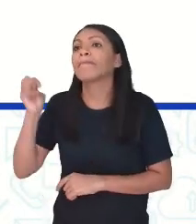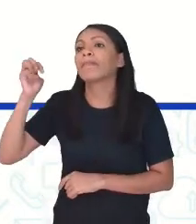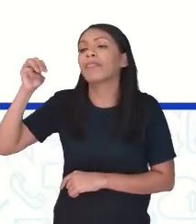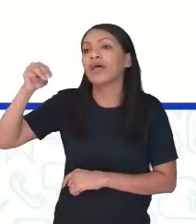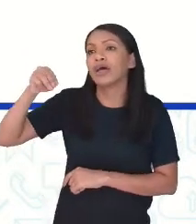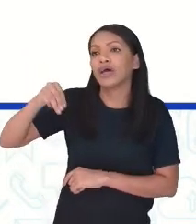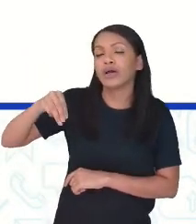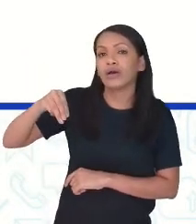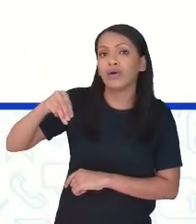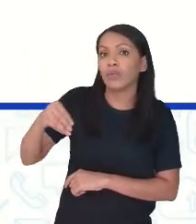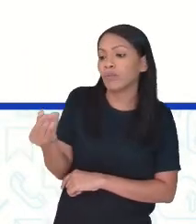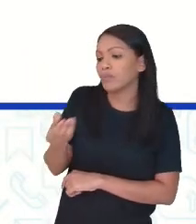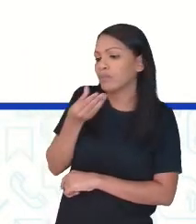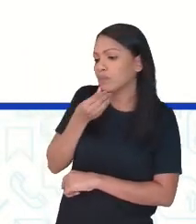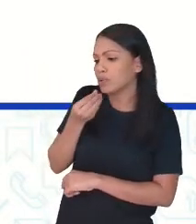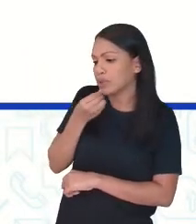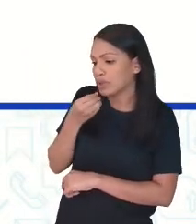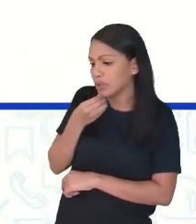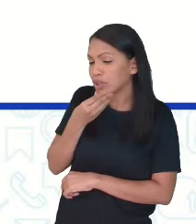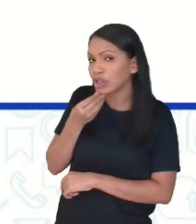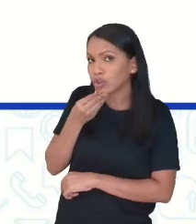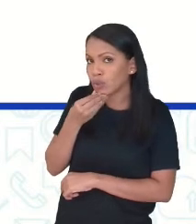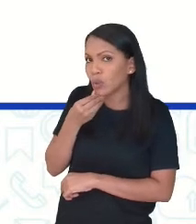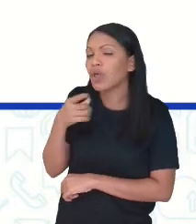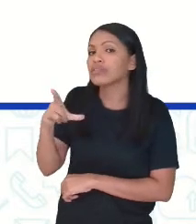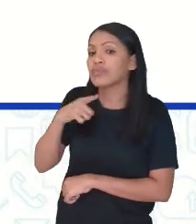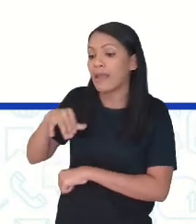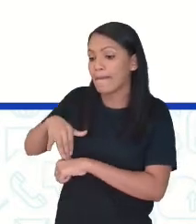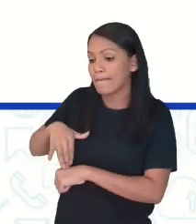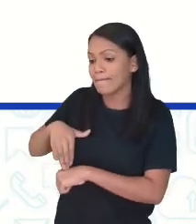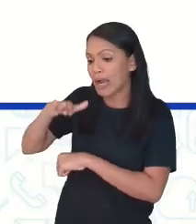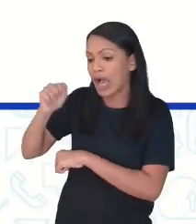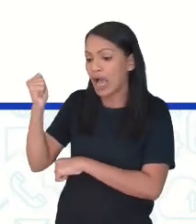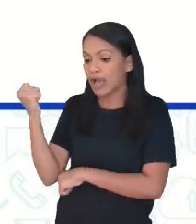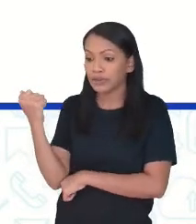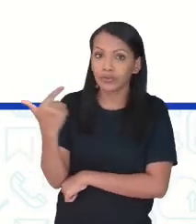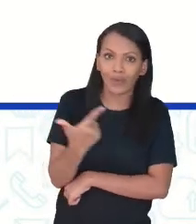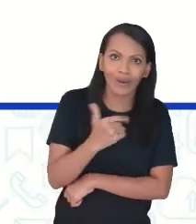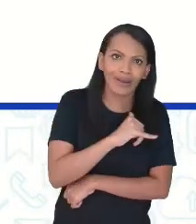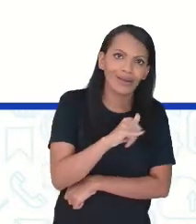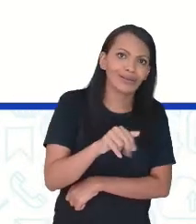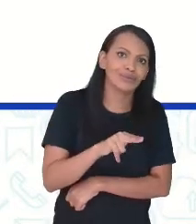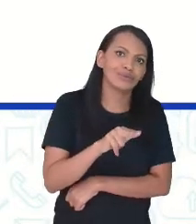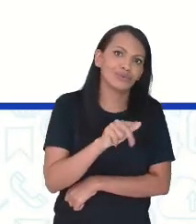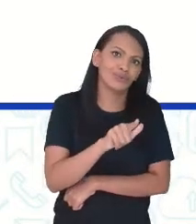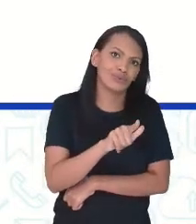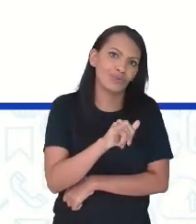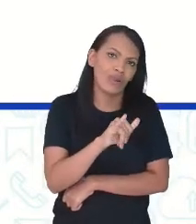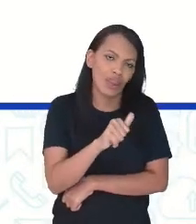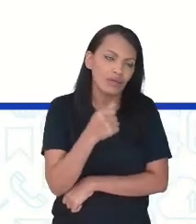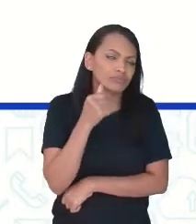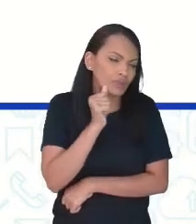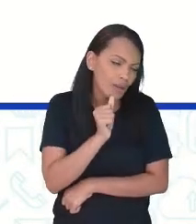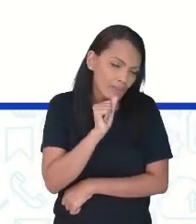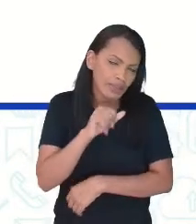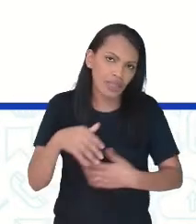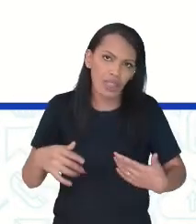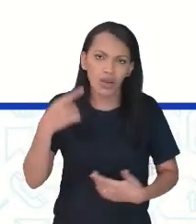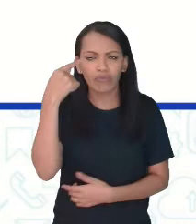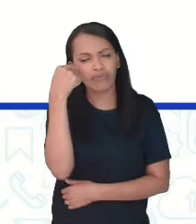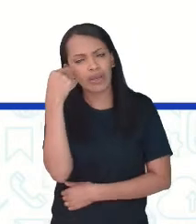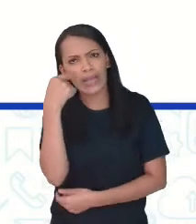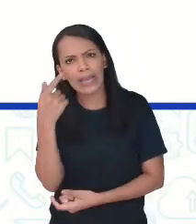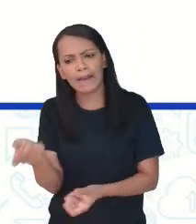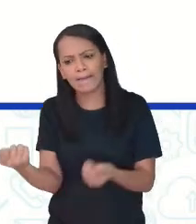Então, ele quer saber quantas figurinhas aí cada um tem. Então, observe que Para a gente resolver um problema, a